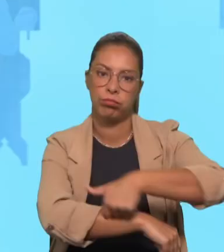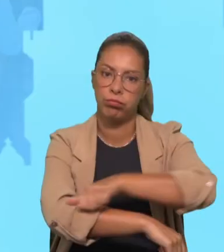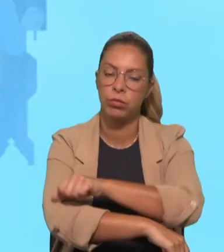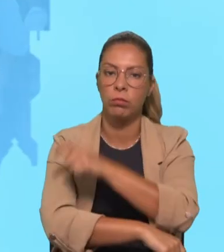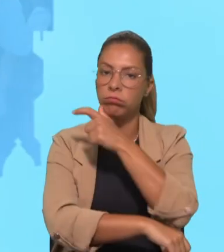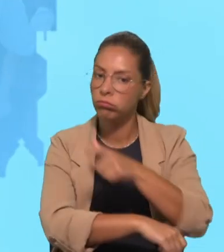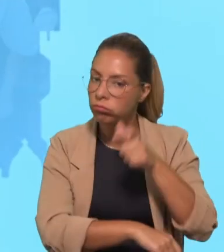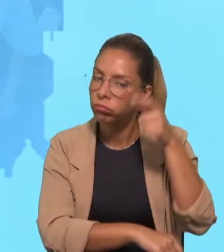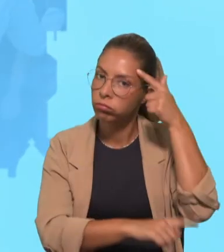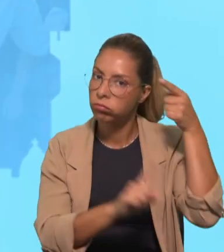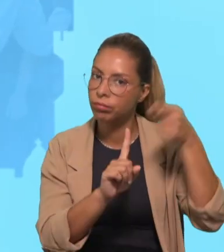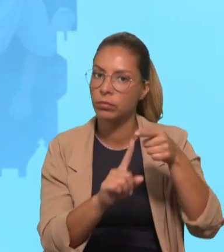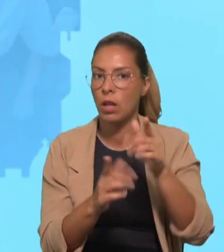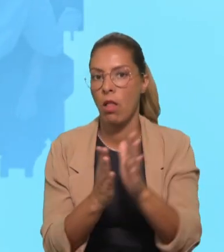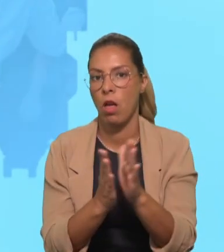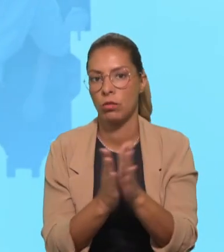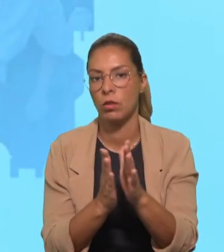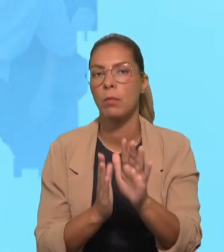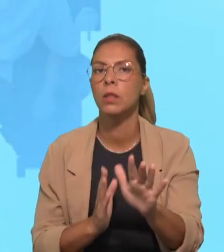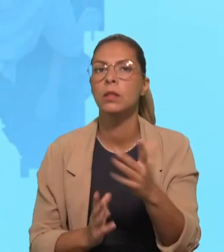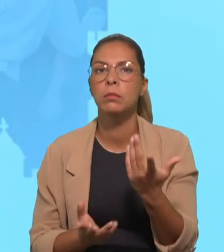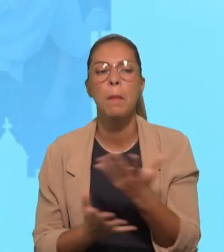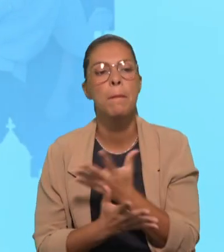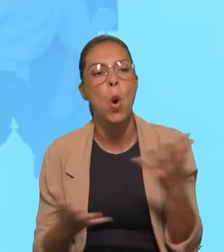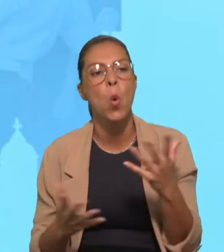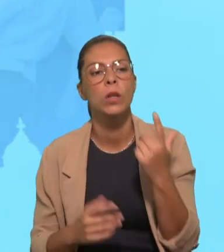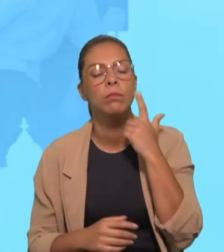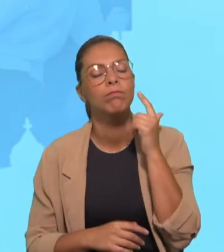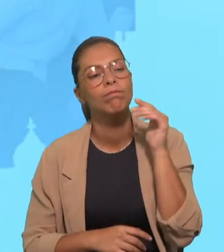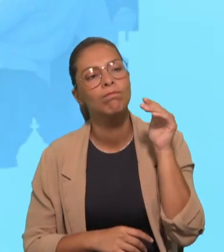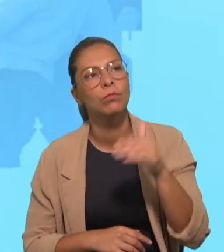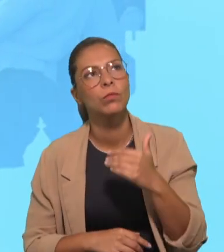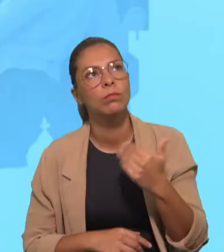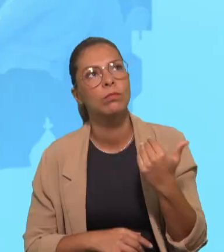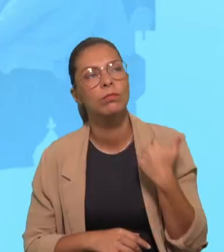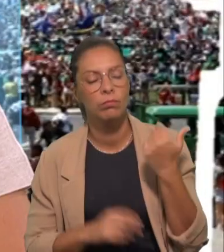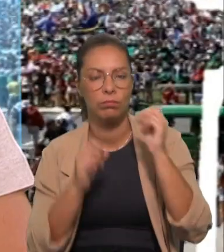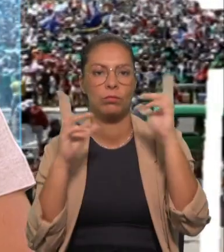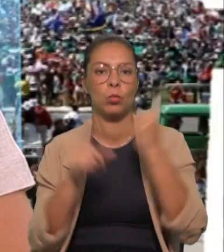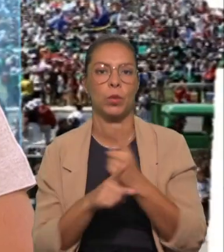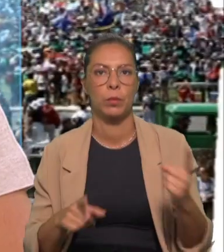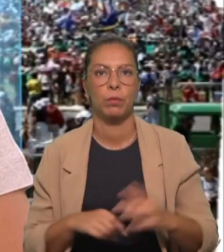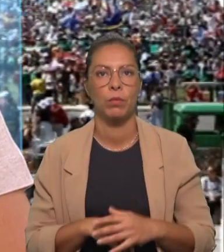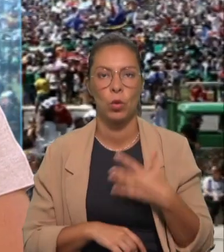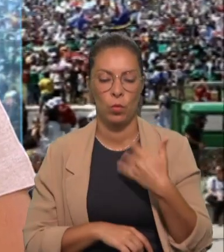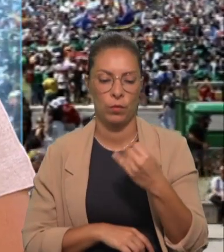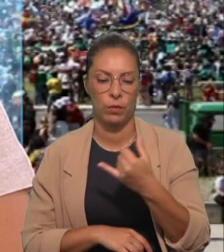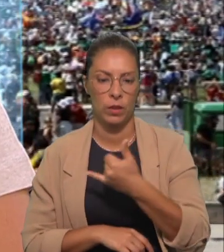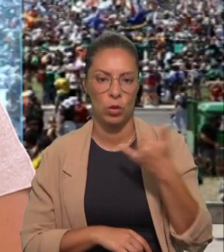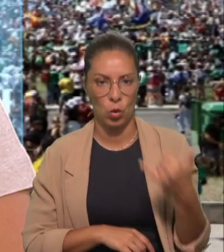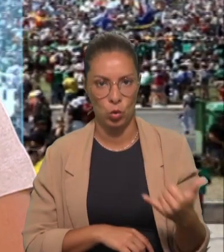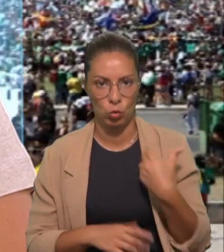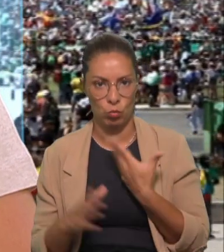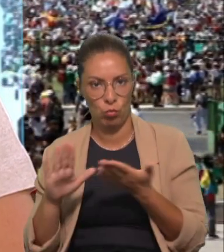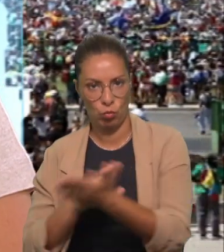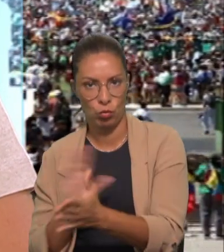com a Igreja. Porquê é que os Jovens Sem Fronteiras te chamaram a atenção? É assim, eu na altura entrei em 2022 nos Jovens Sem Fronteiras